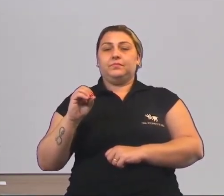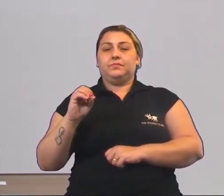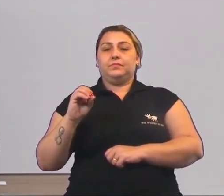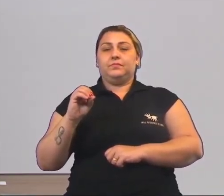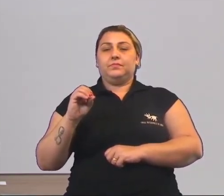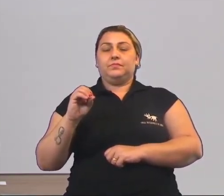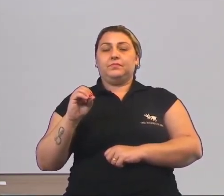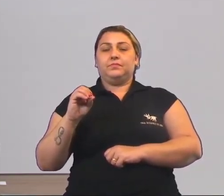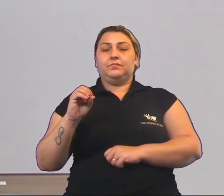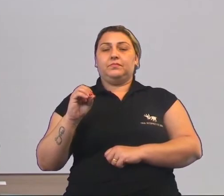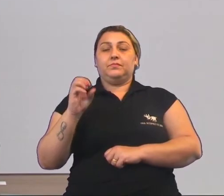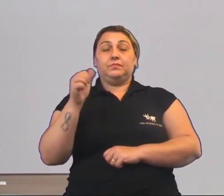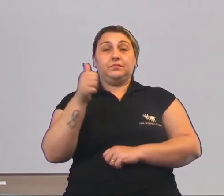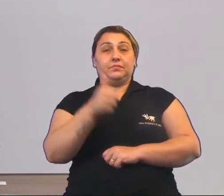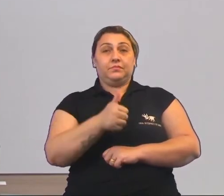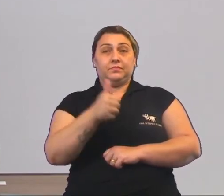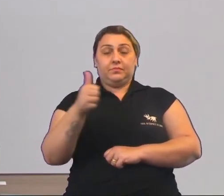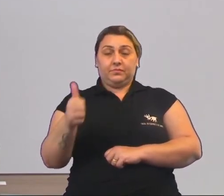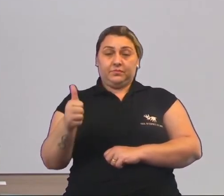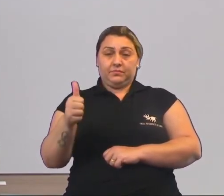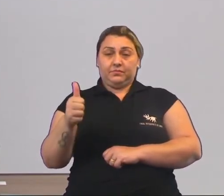Então, 10,